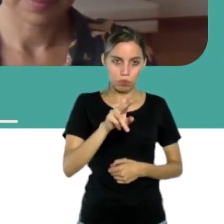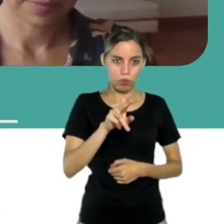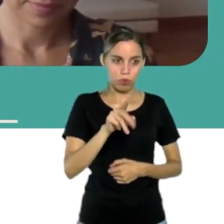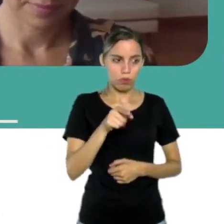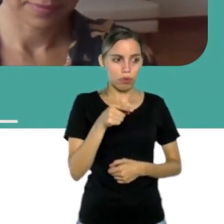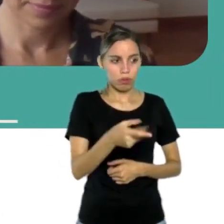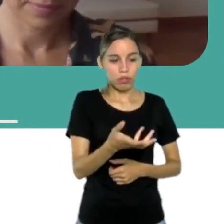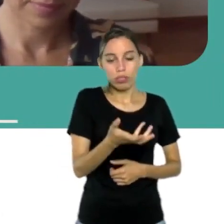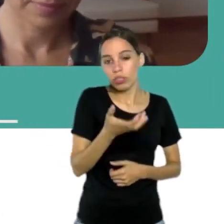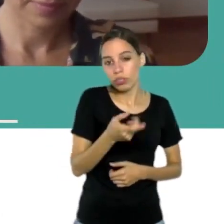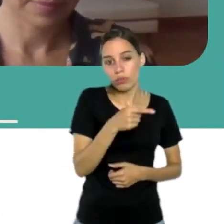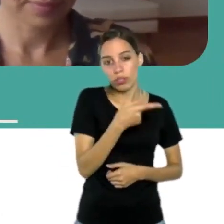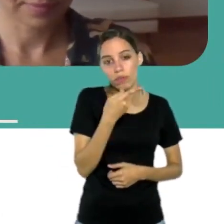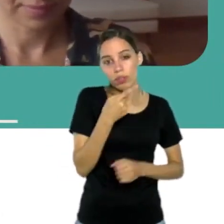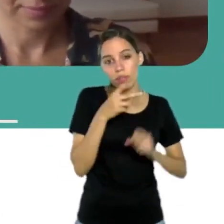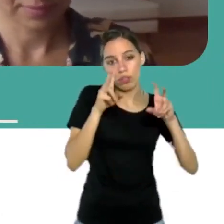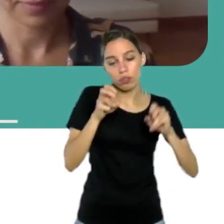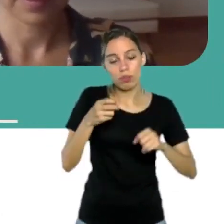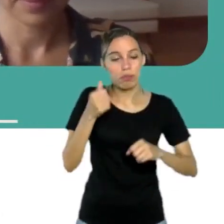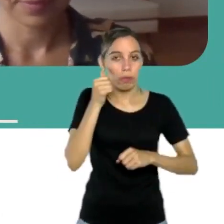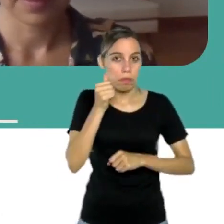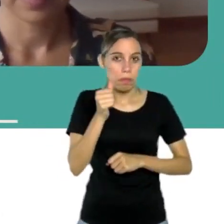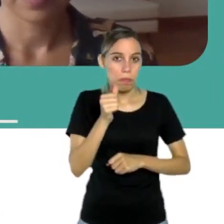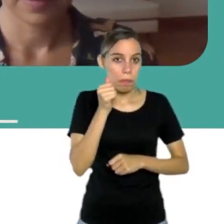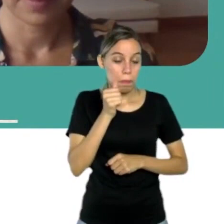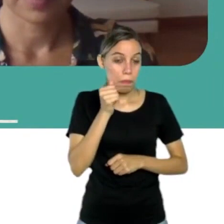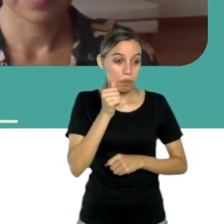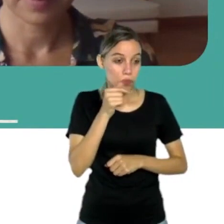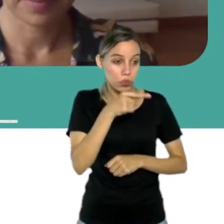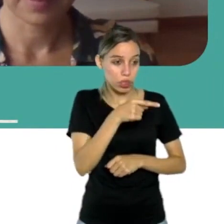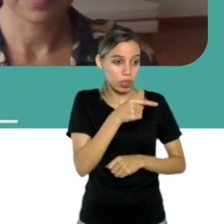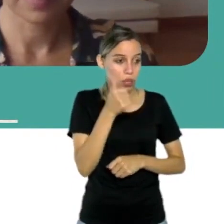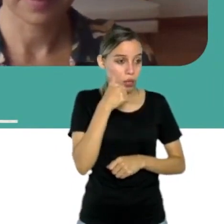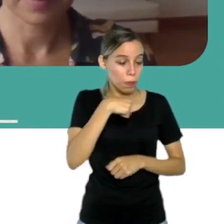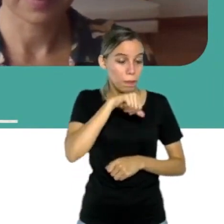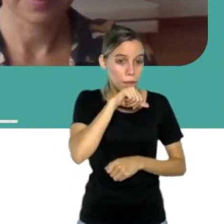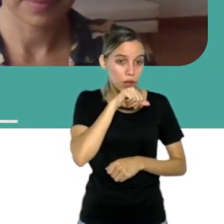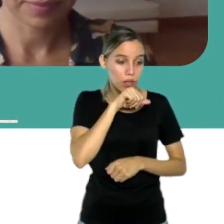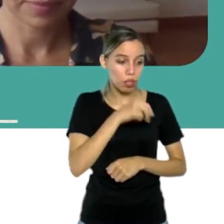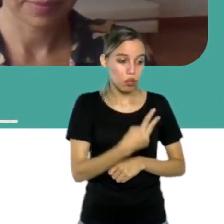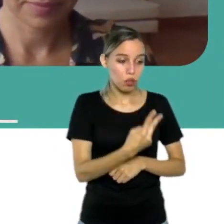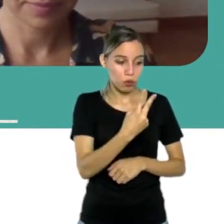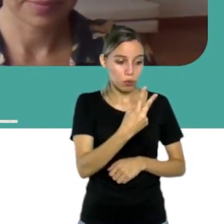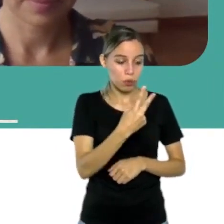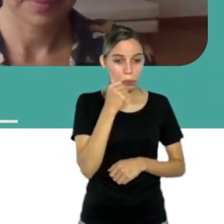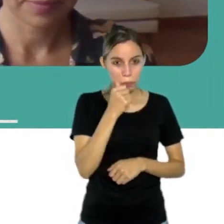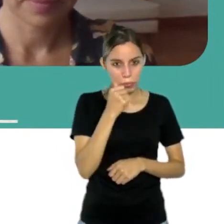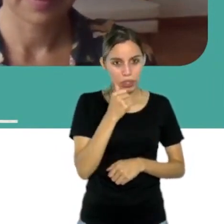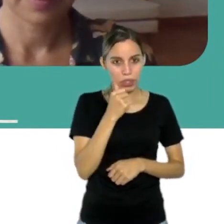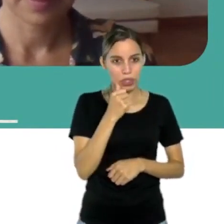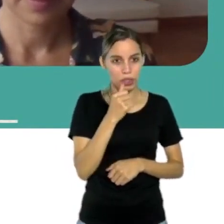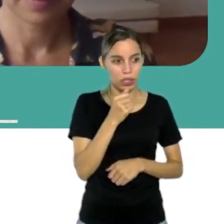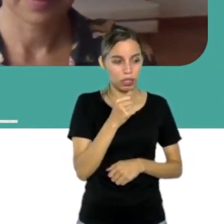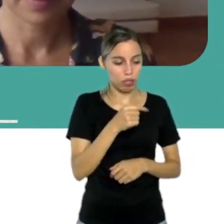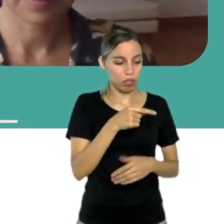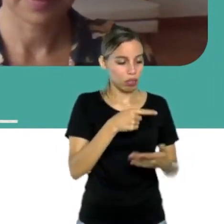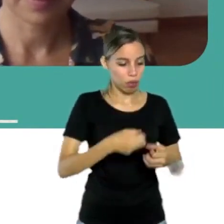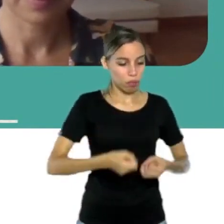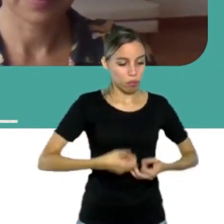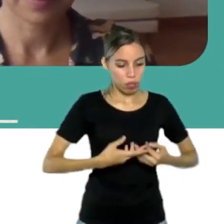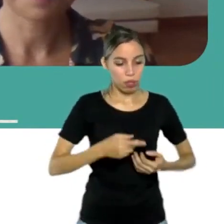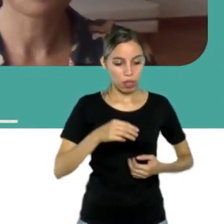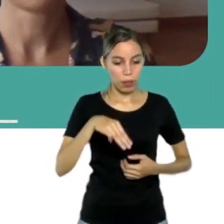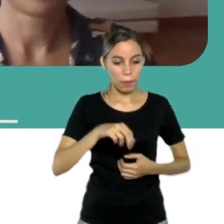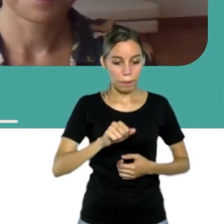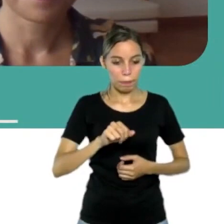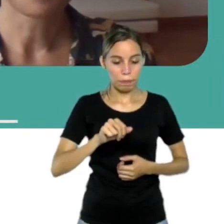dessa maternidade, né, ser mãe de duas meninas, ler esse poema para Malu também, né, que já é uma mulher,